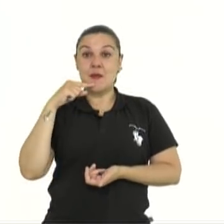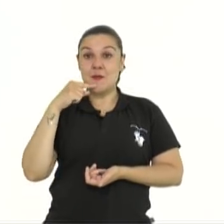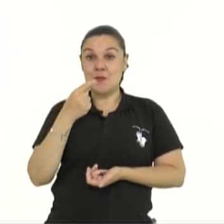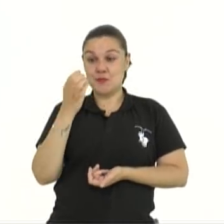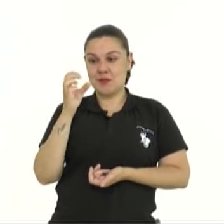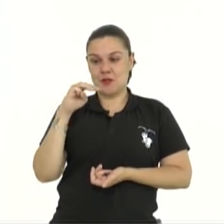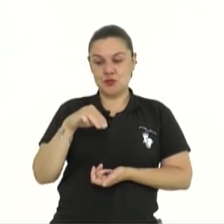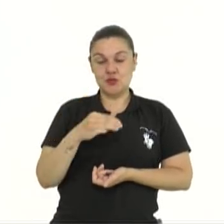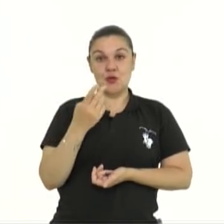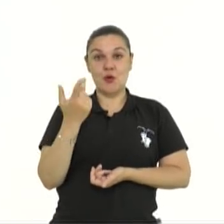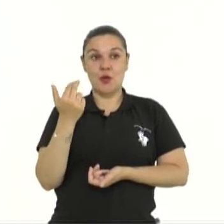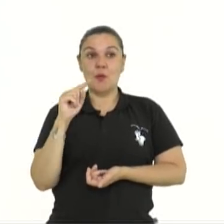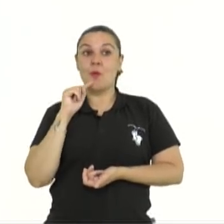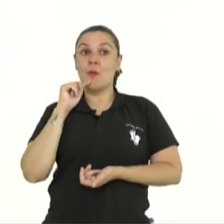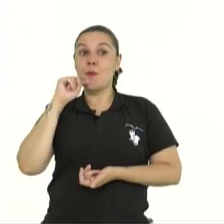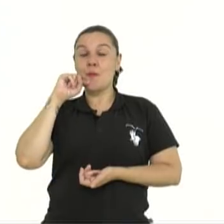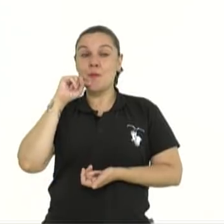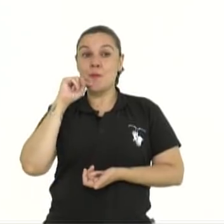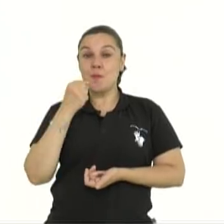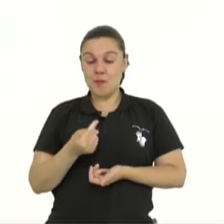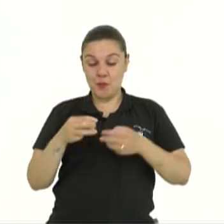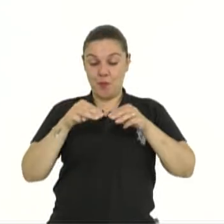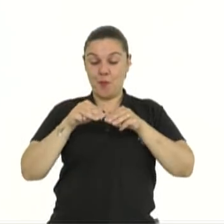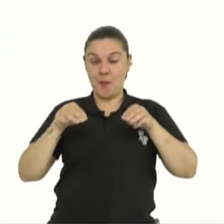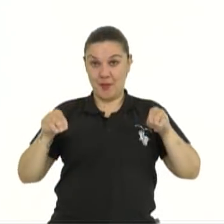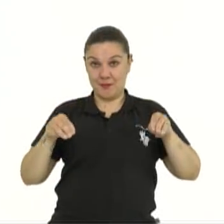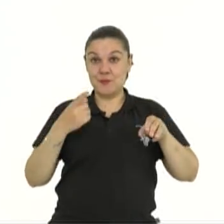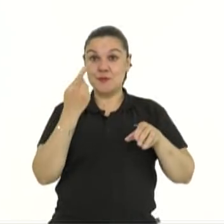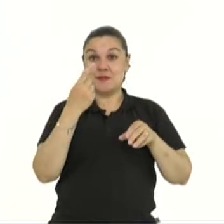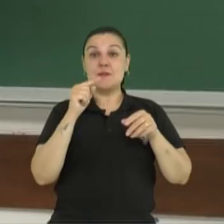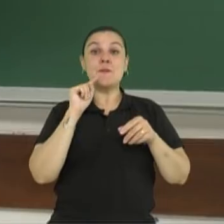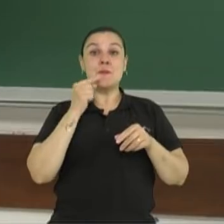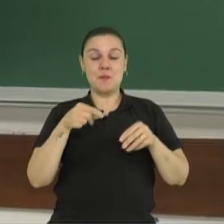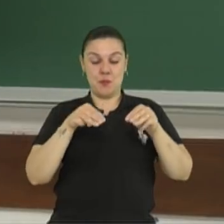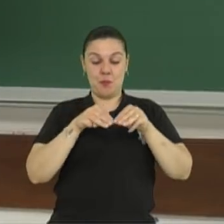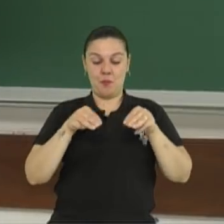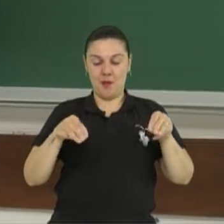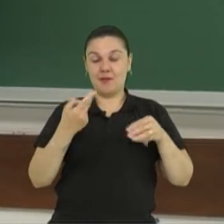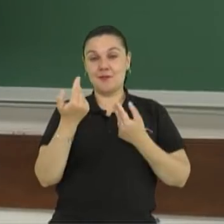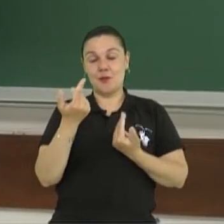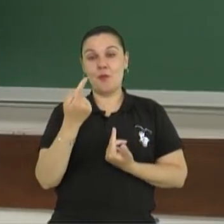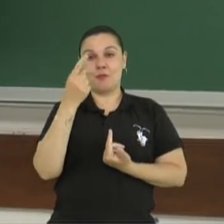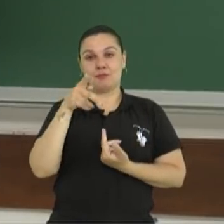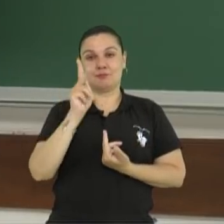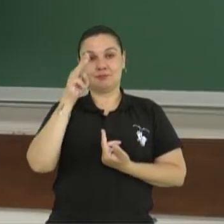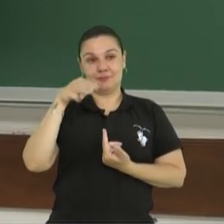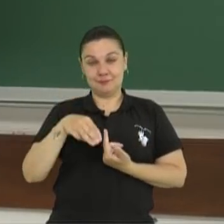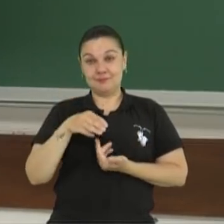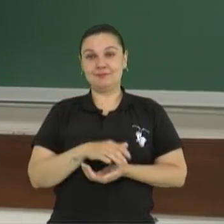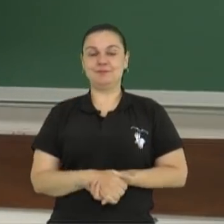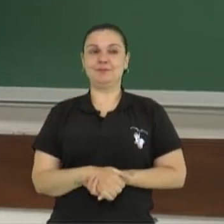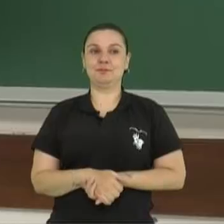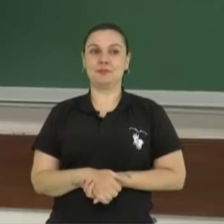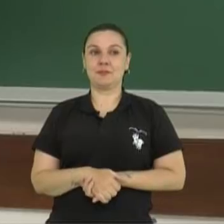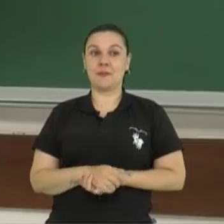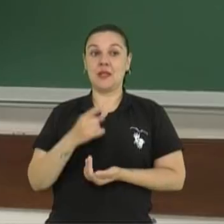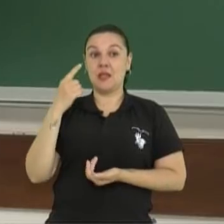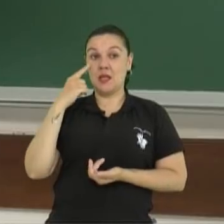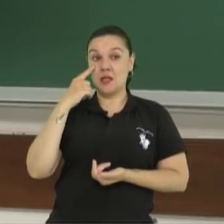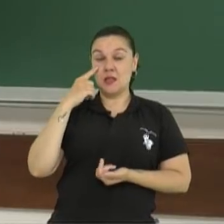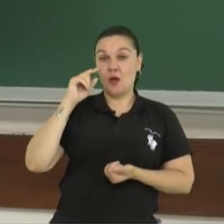centímetros é igual a 1.000 metros e 1.000 metros é igual a 1 quilômetro. Então, eu preciso fazer